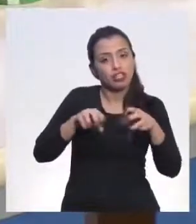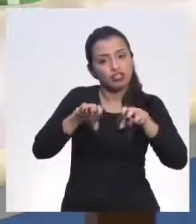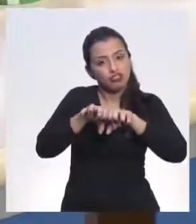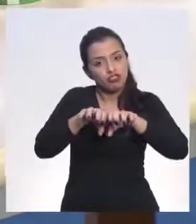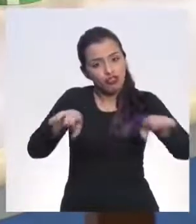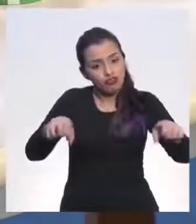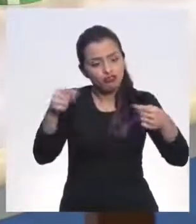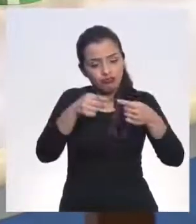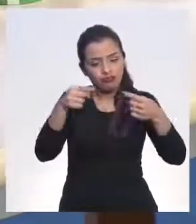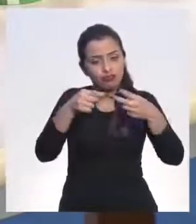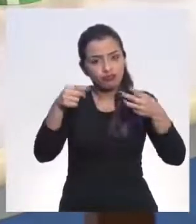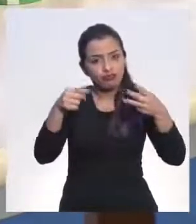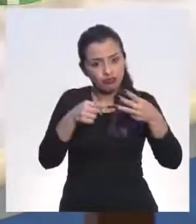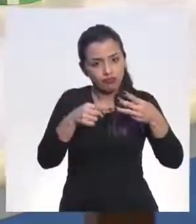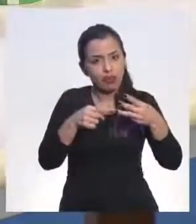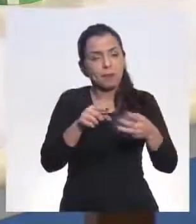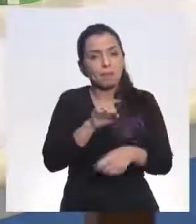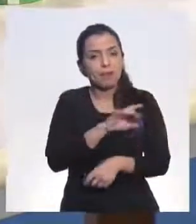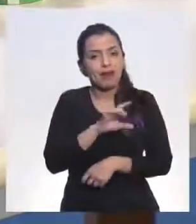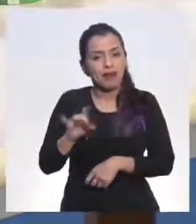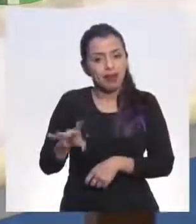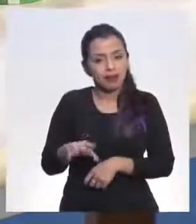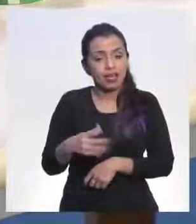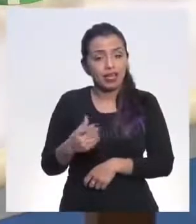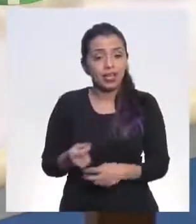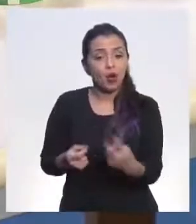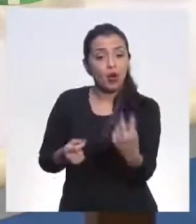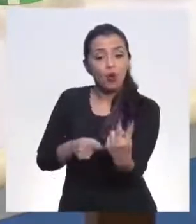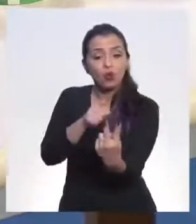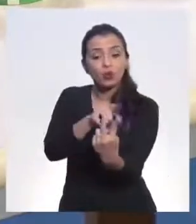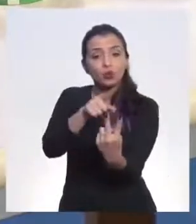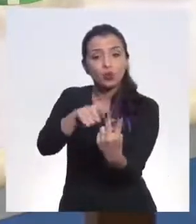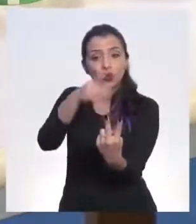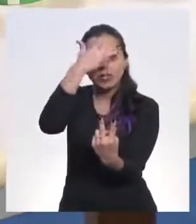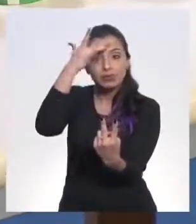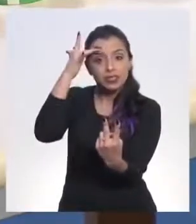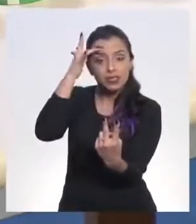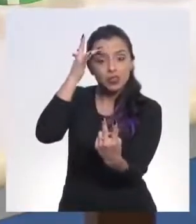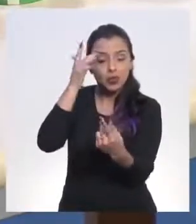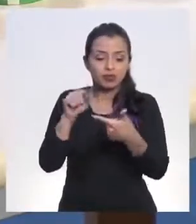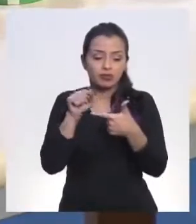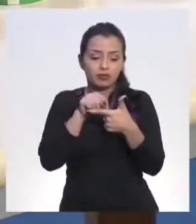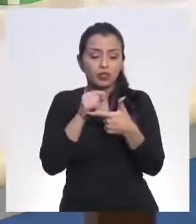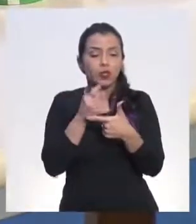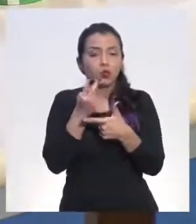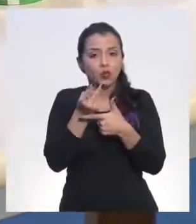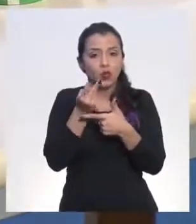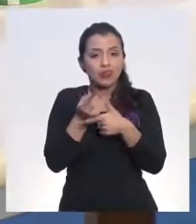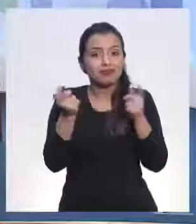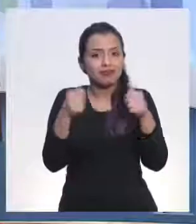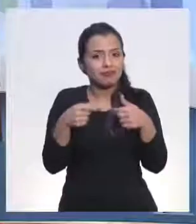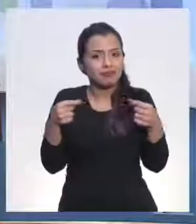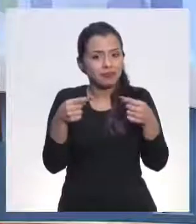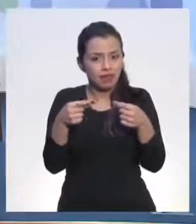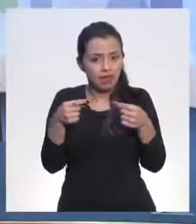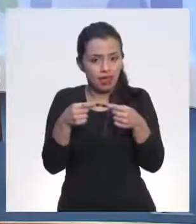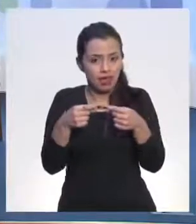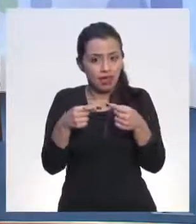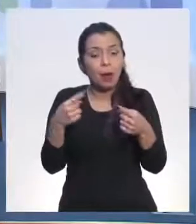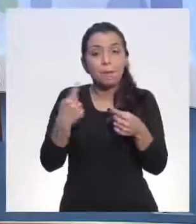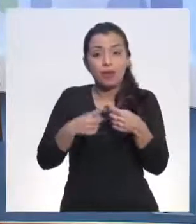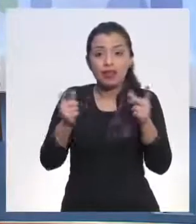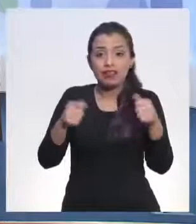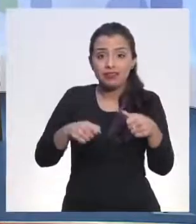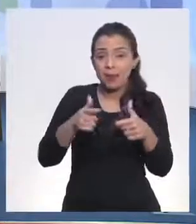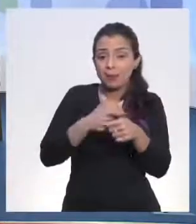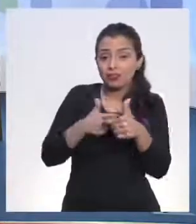quer dizer que o 2 ele é divisor comum desses valores, Ale. Isso, o 2 é divisor comum, então, de 24,